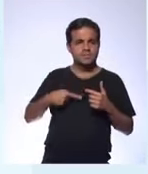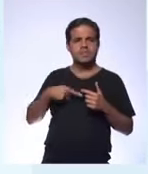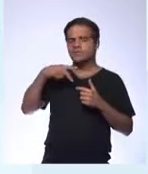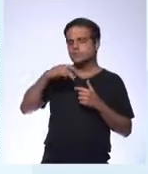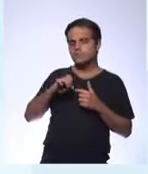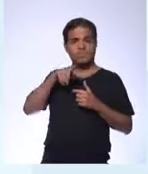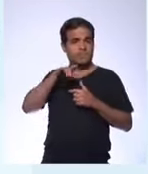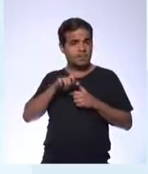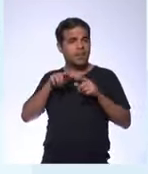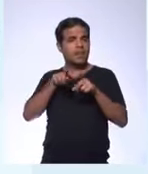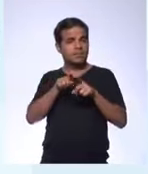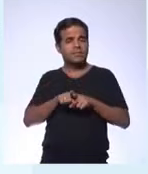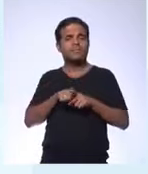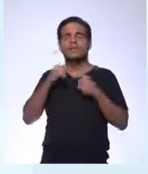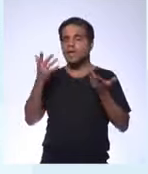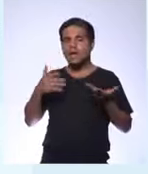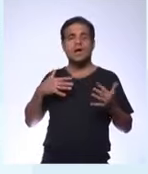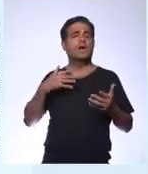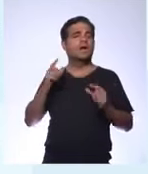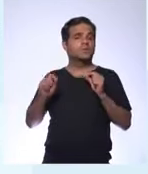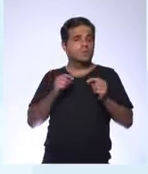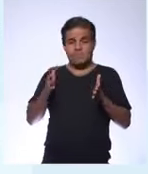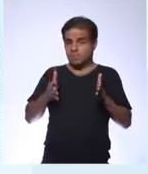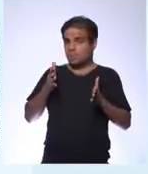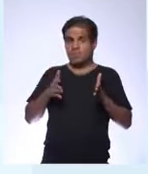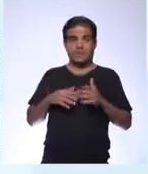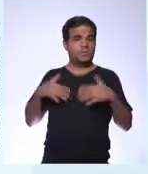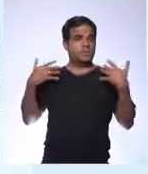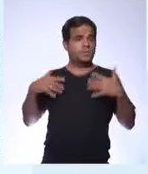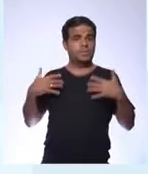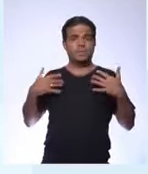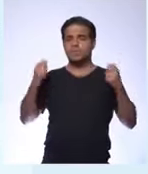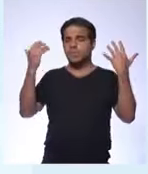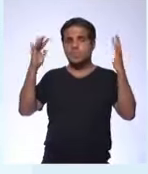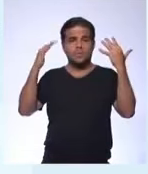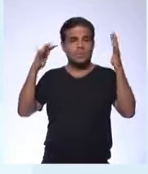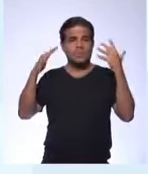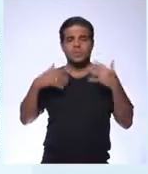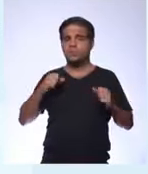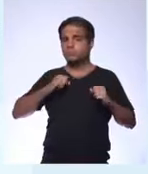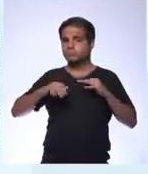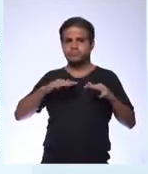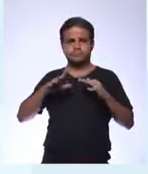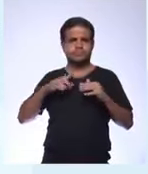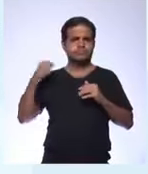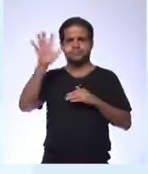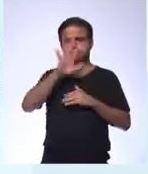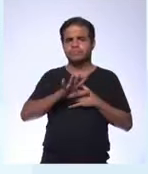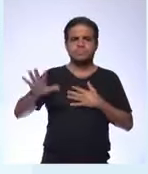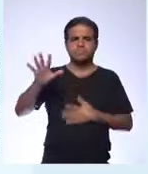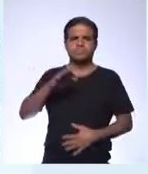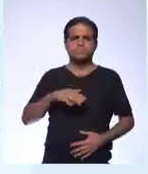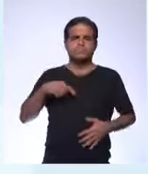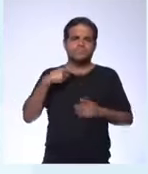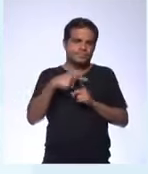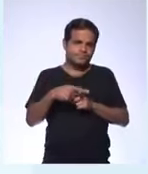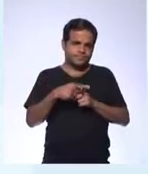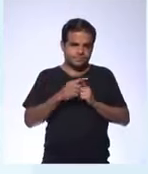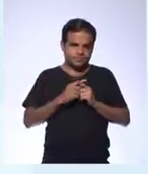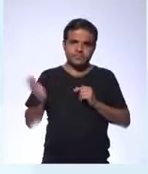Pelé, e é um momento emblemático aí, um momento de grande comoção nacional, uma comoção positiva por